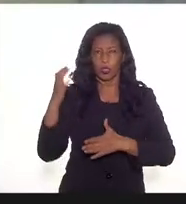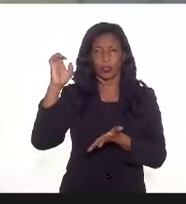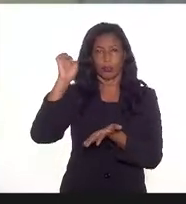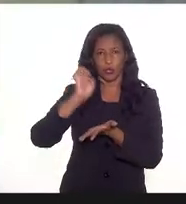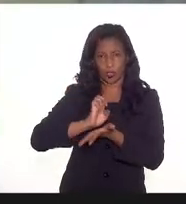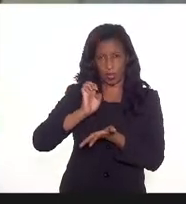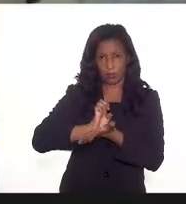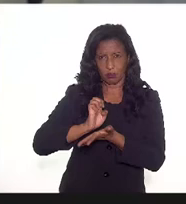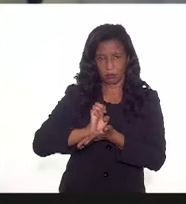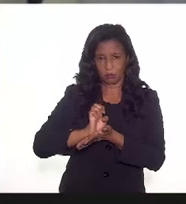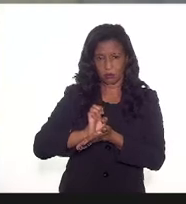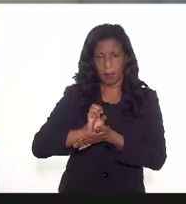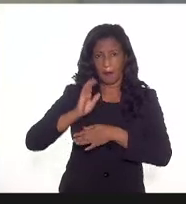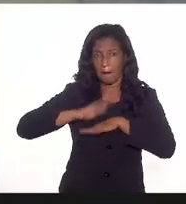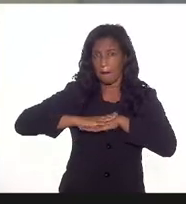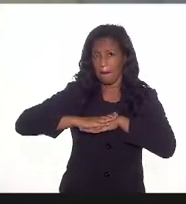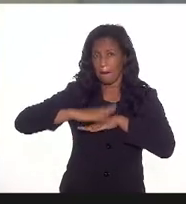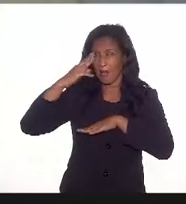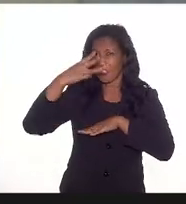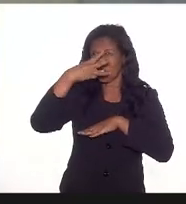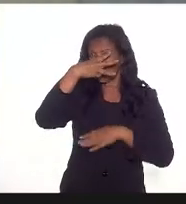Rafael, mais de